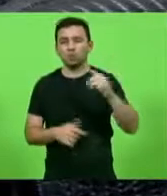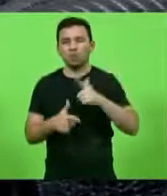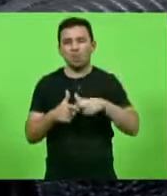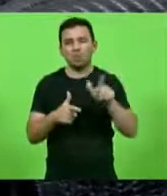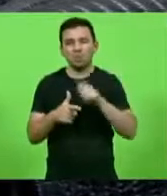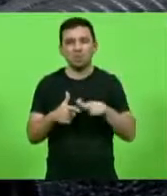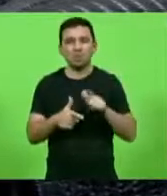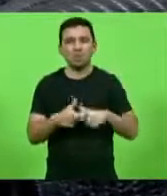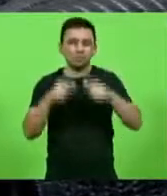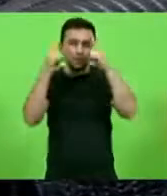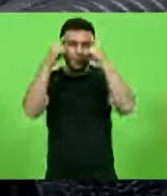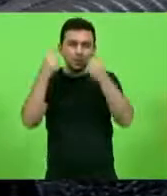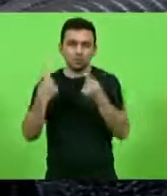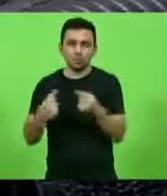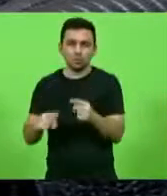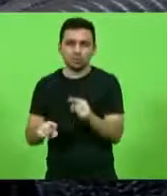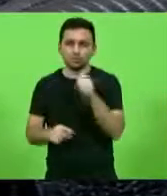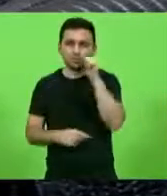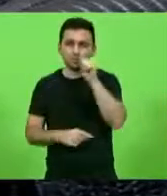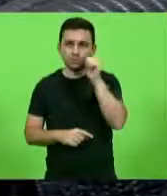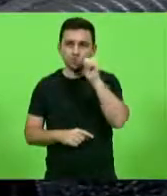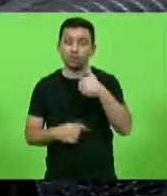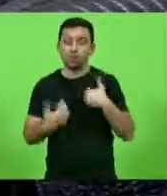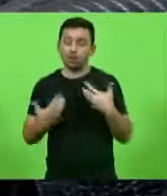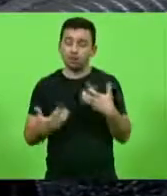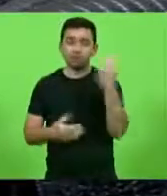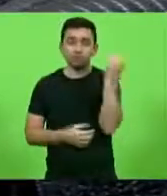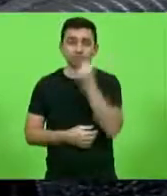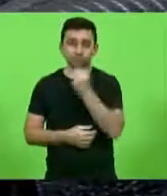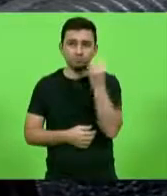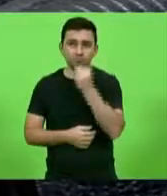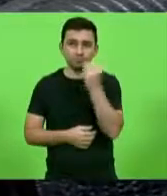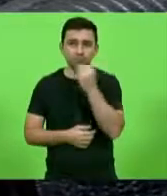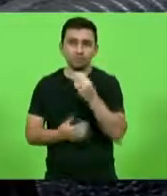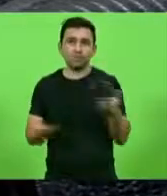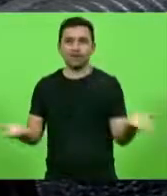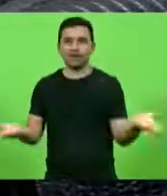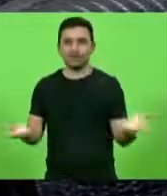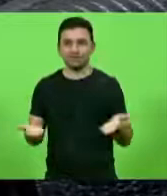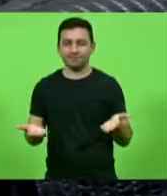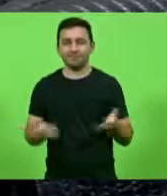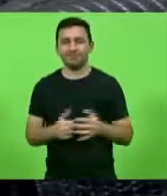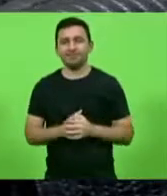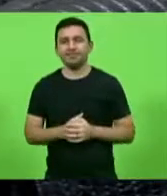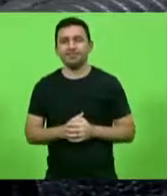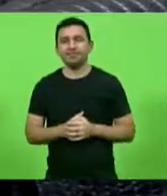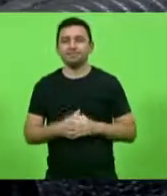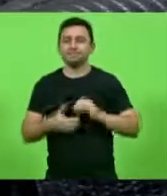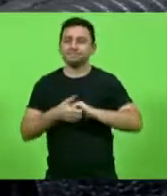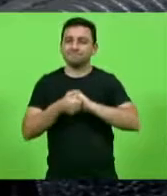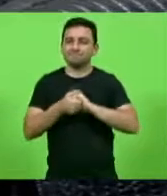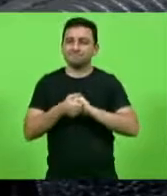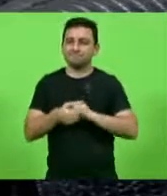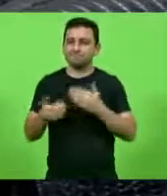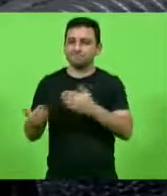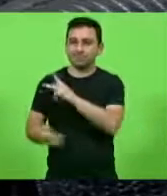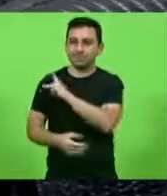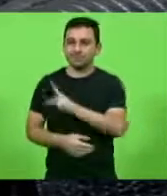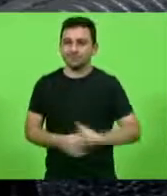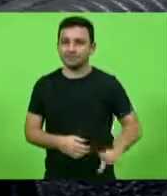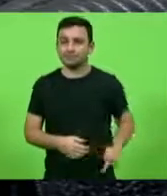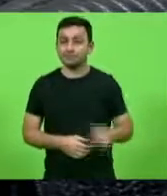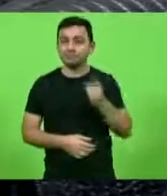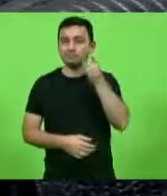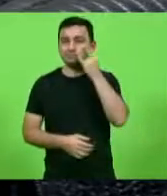violência contra a mulher. Eu quero aproveitar para, nesse ambiente ainda, saudar o nosso presidente Mauro de